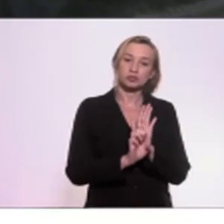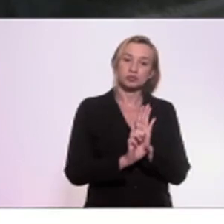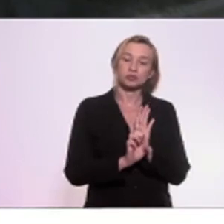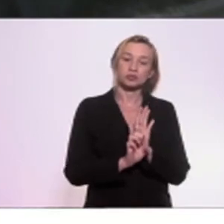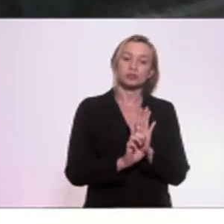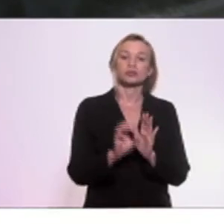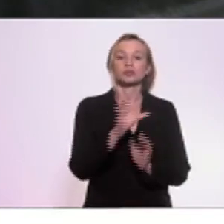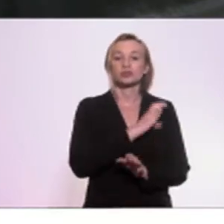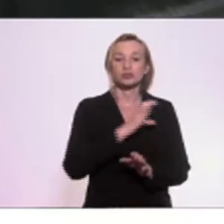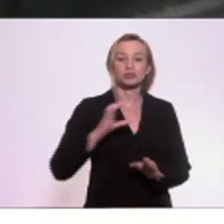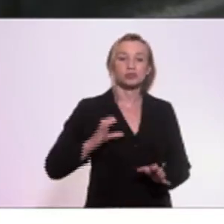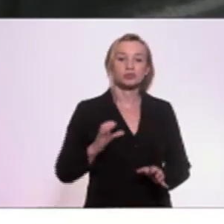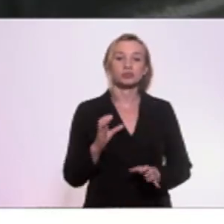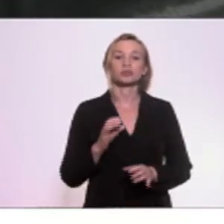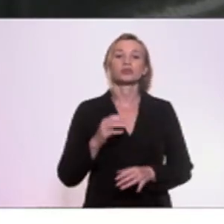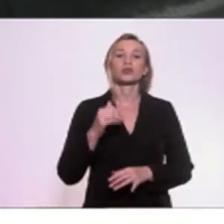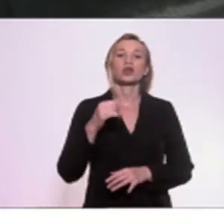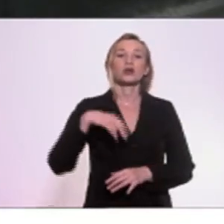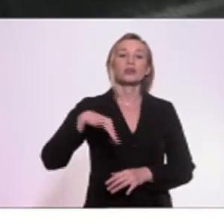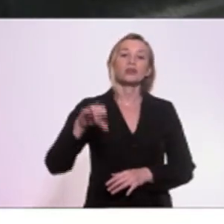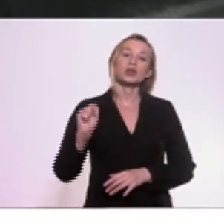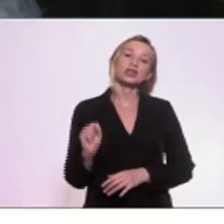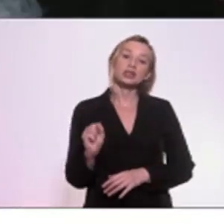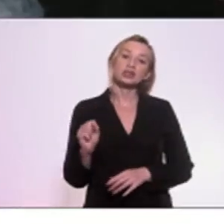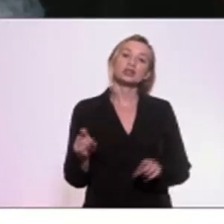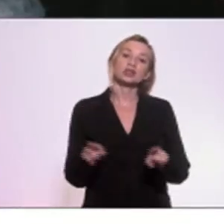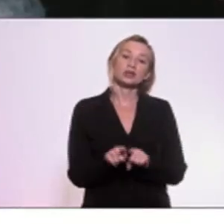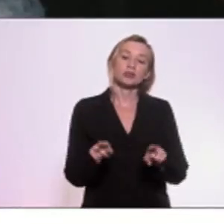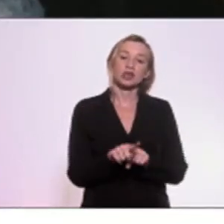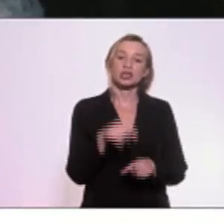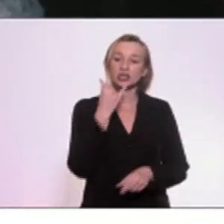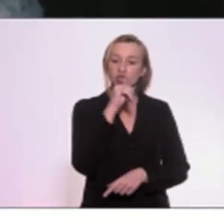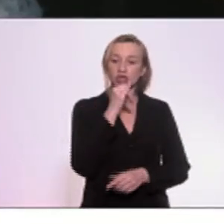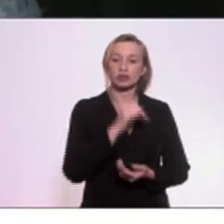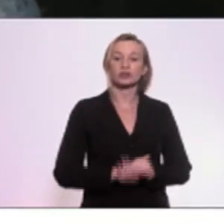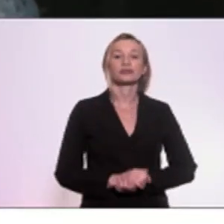da Comissão de Minas e Energias.